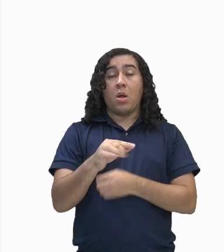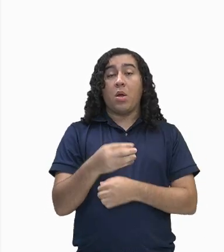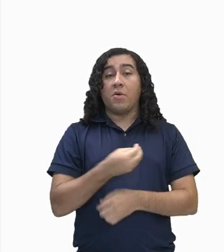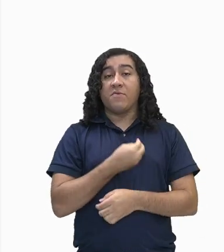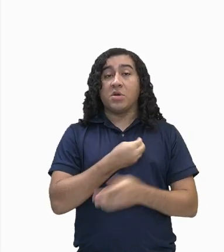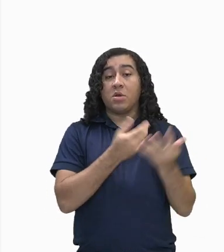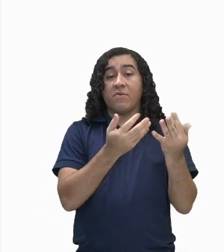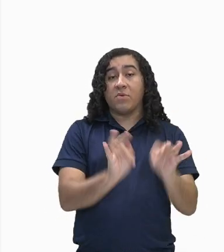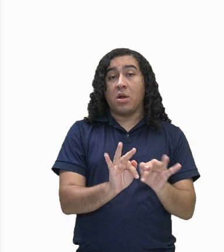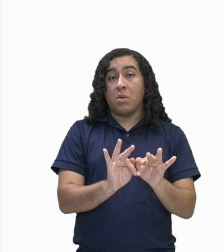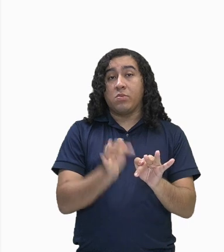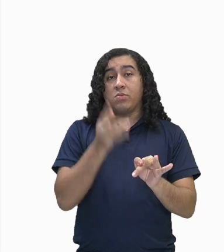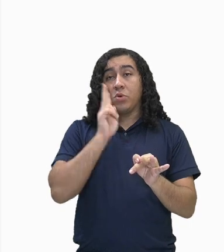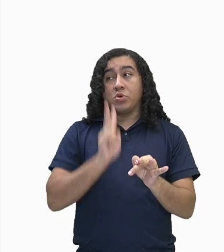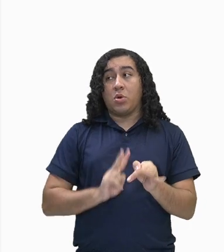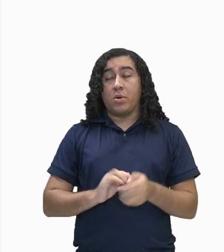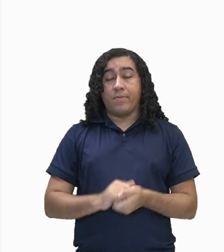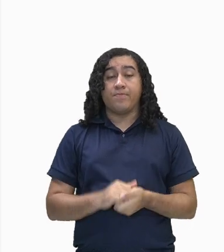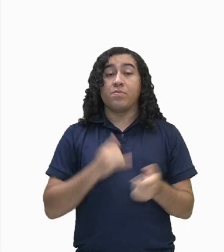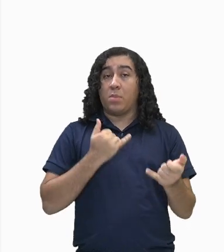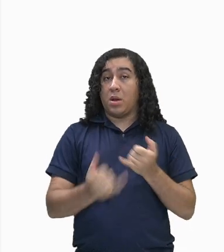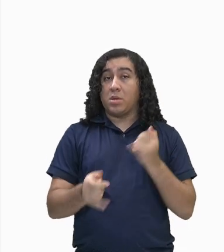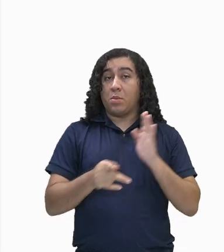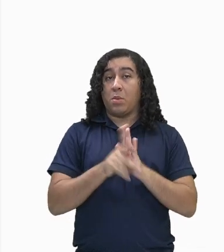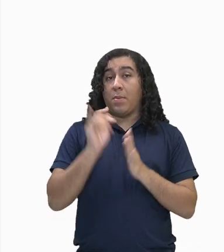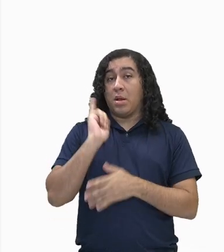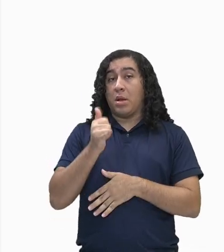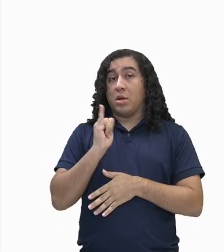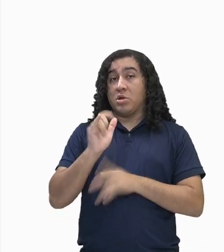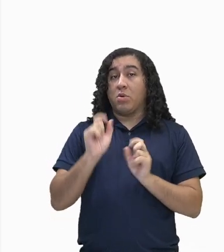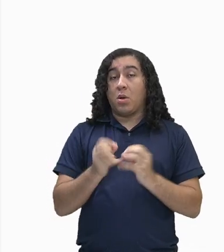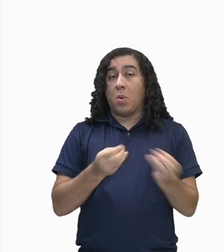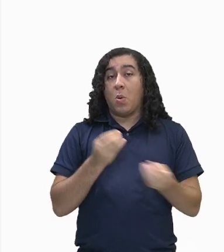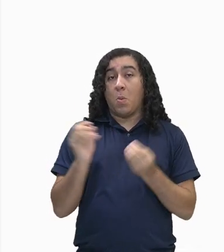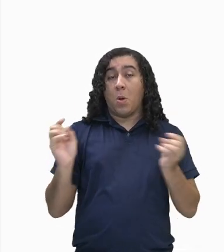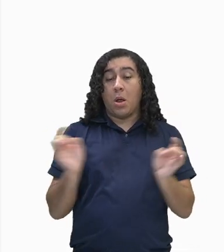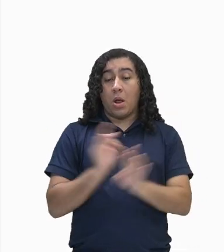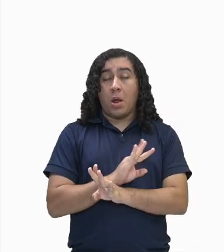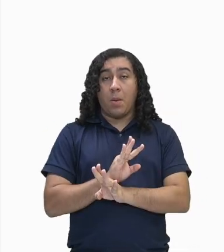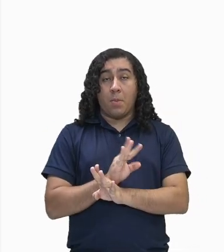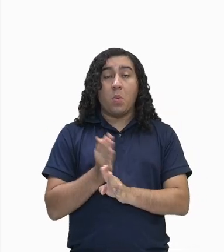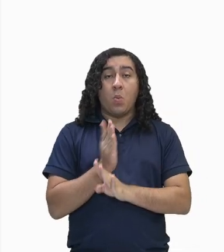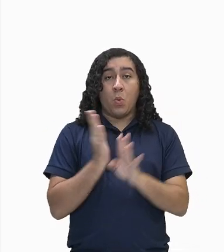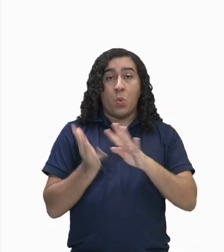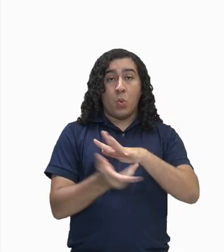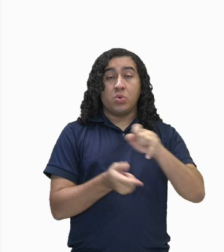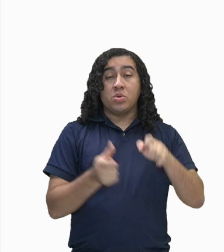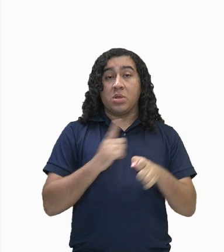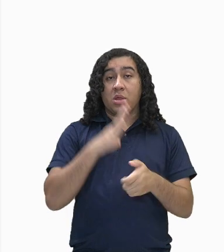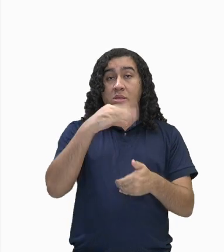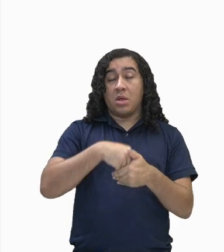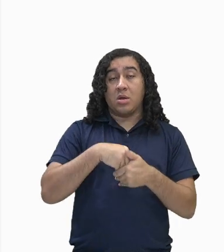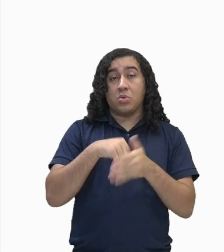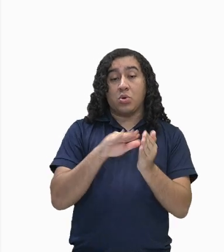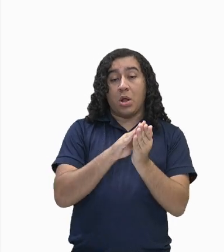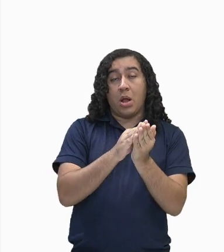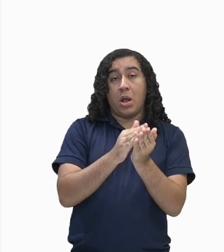história. Esses são muito parecidos com as narrativas apocalípticas que nós encontramos na Bíblia cristã. E as